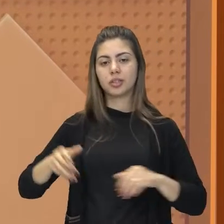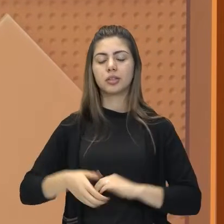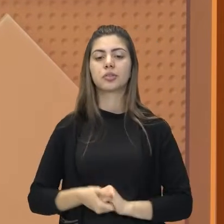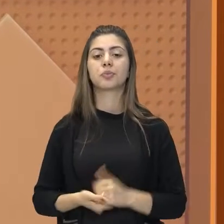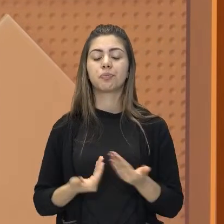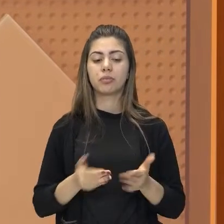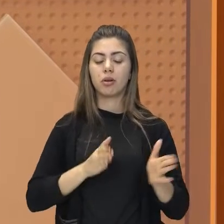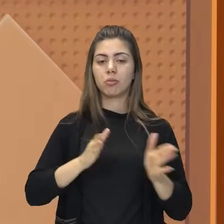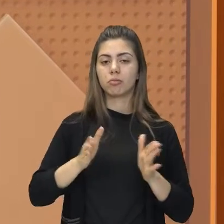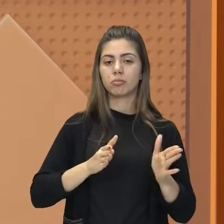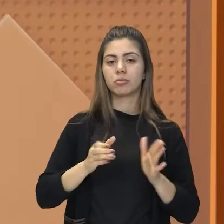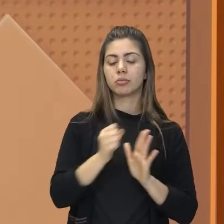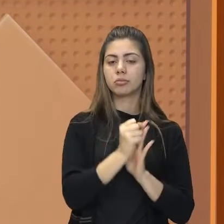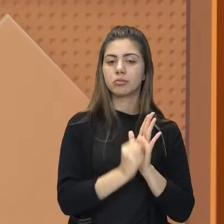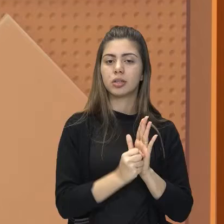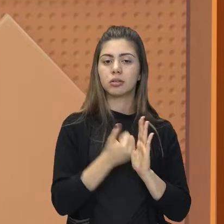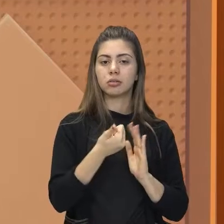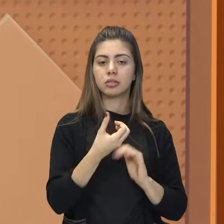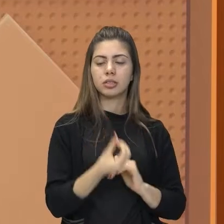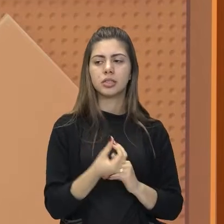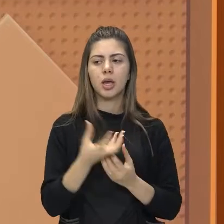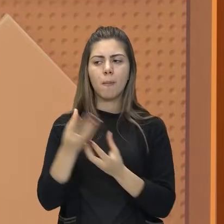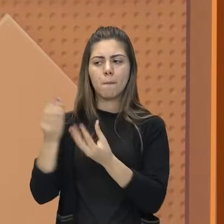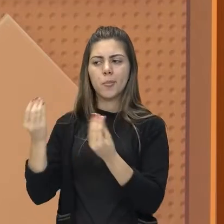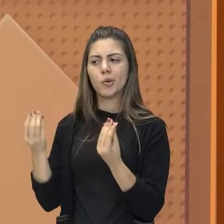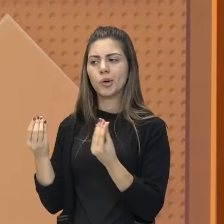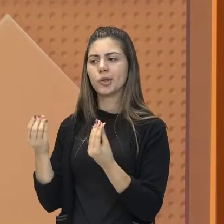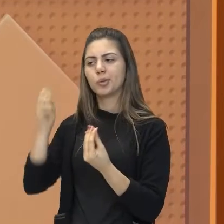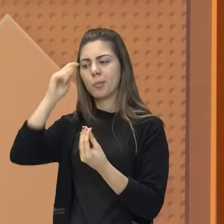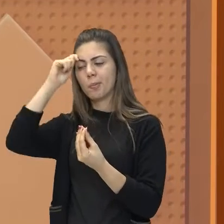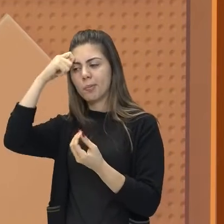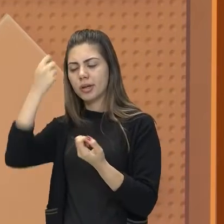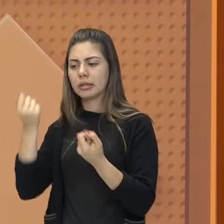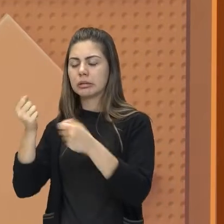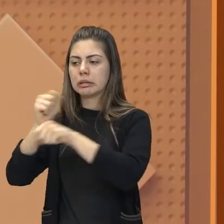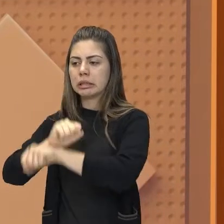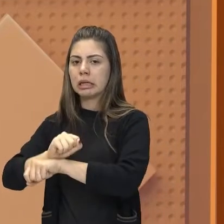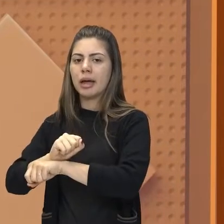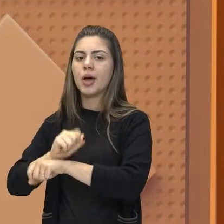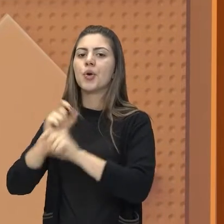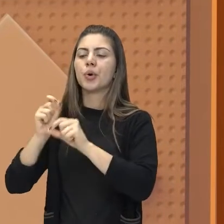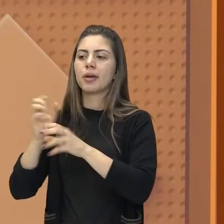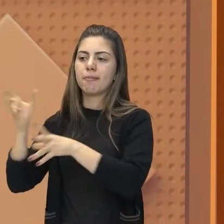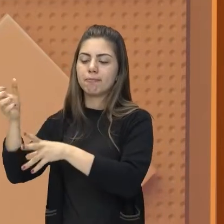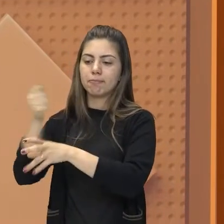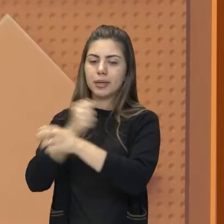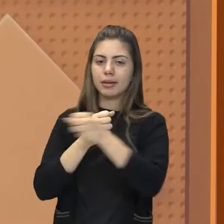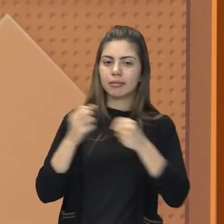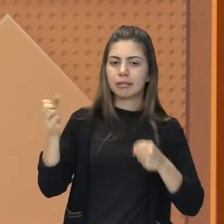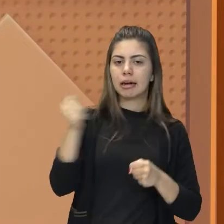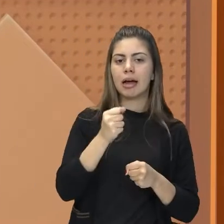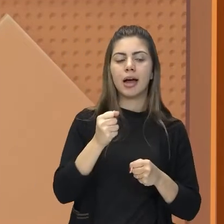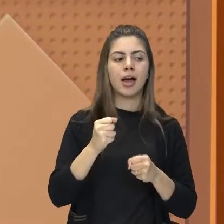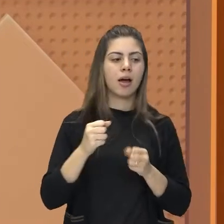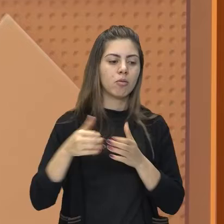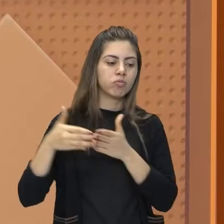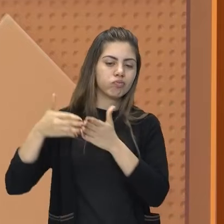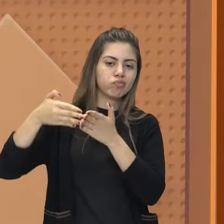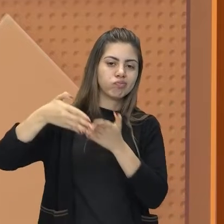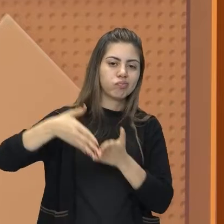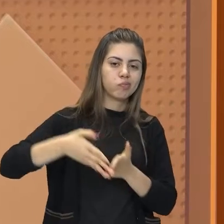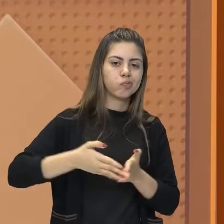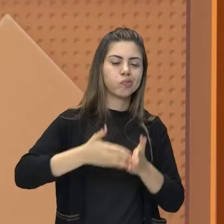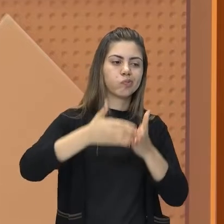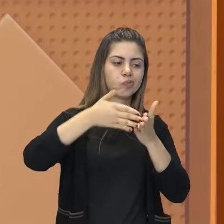século XVI, vários africanos serão sequestrados lá da África, vão atravessar o Atlântico nos